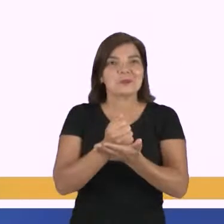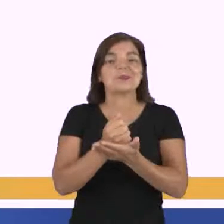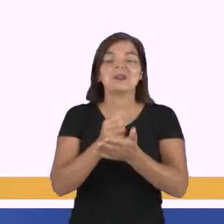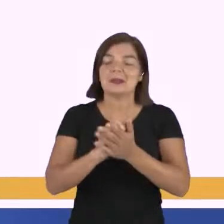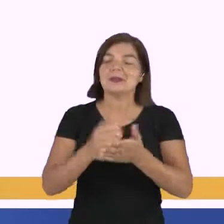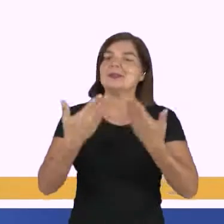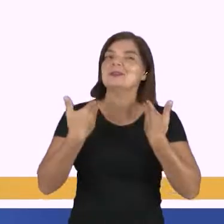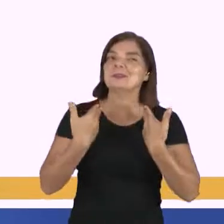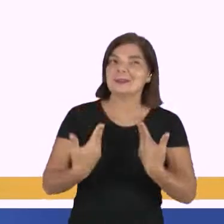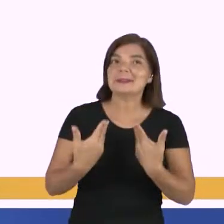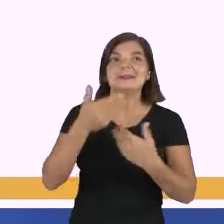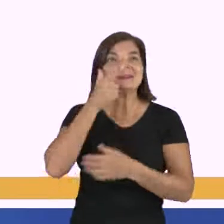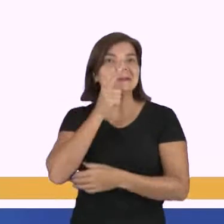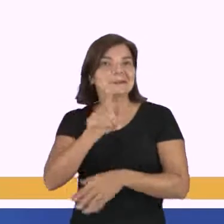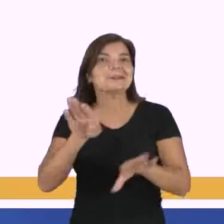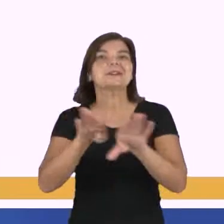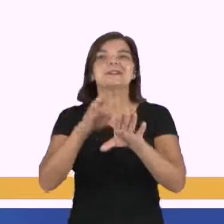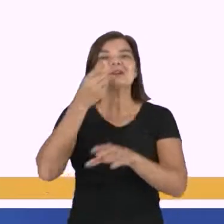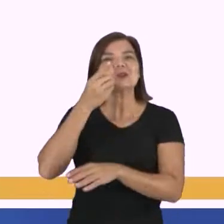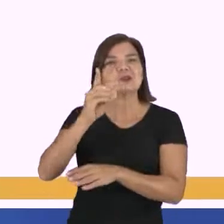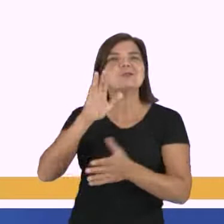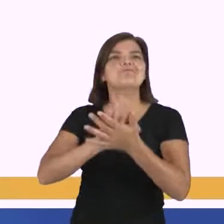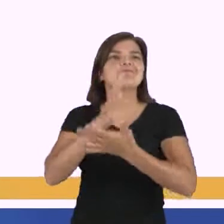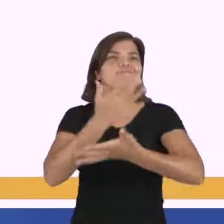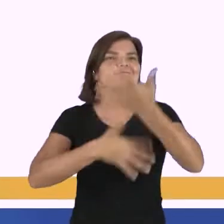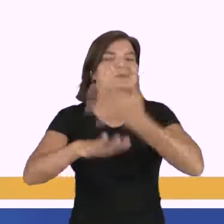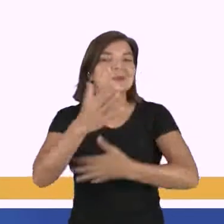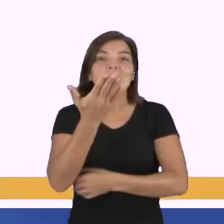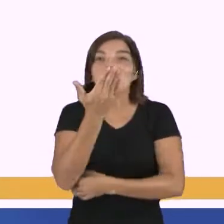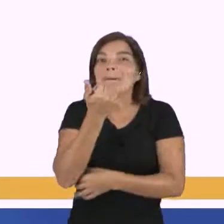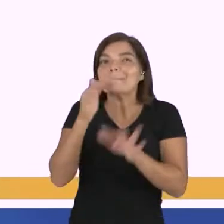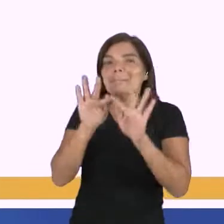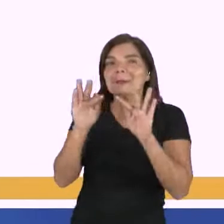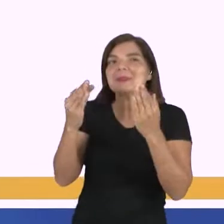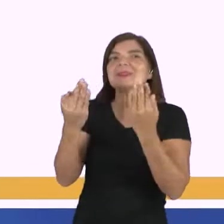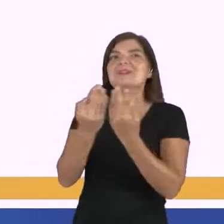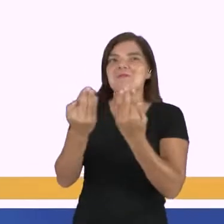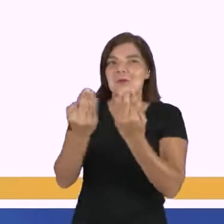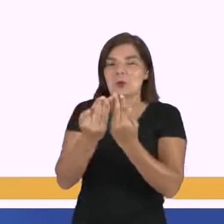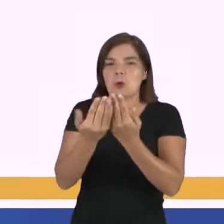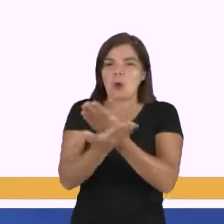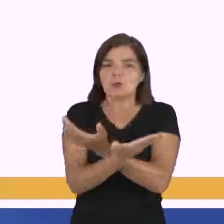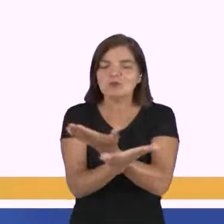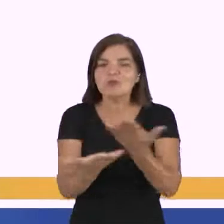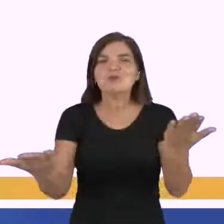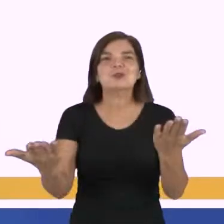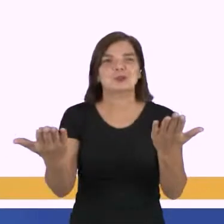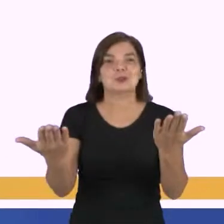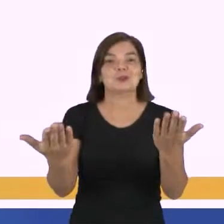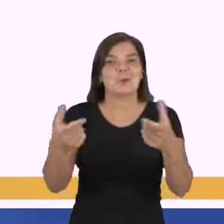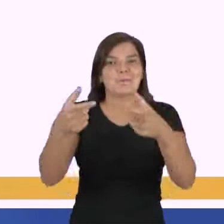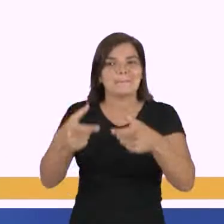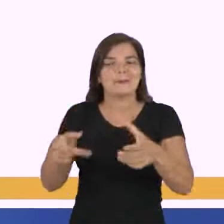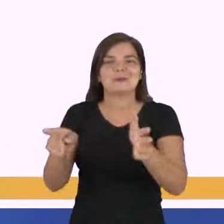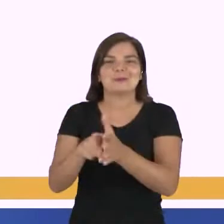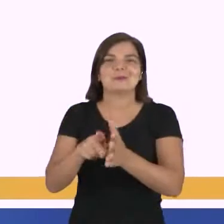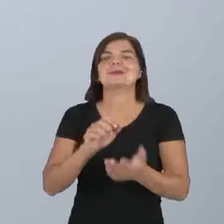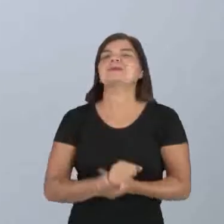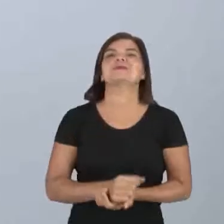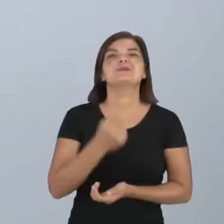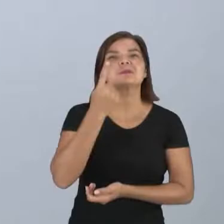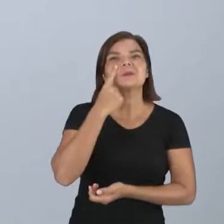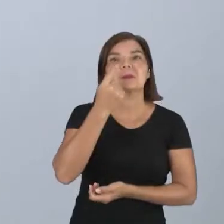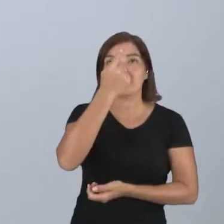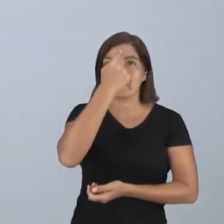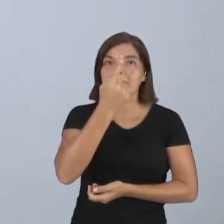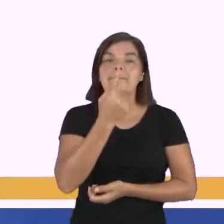dádivas alcançadas, a data é celebrada com uma refeição em família, o que inclui muitos pratos típicos da colheita local. Vocês observem